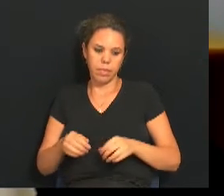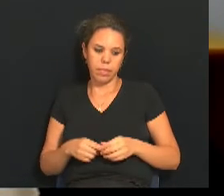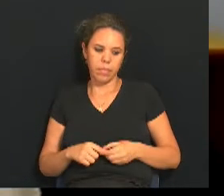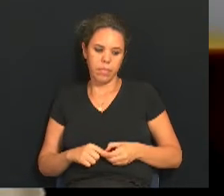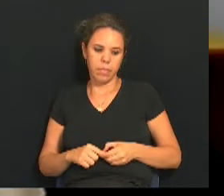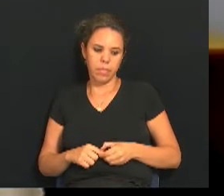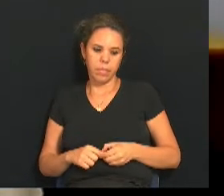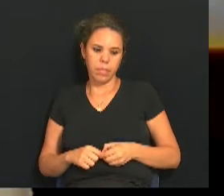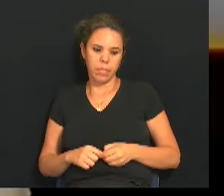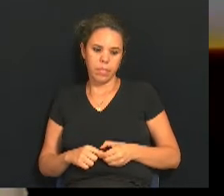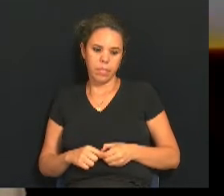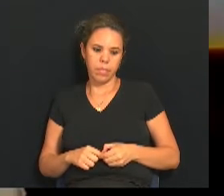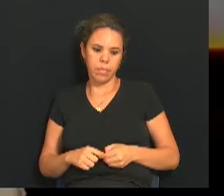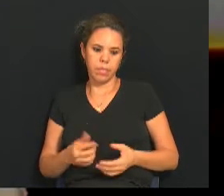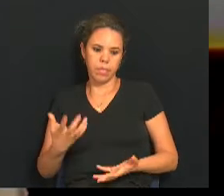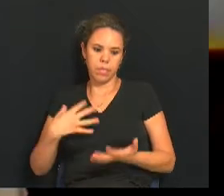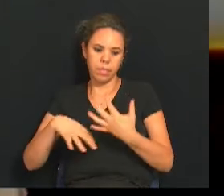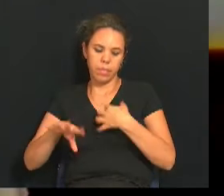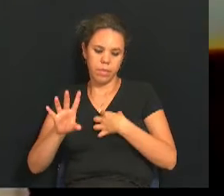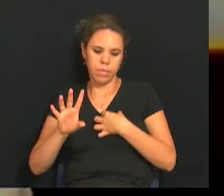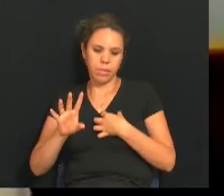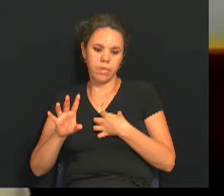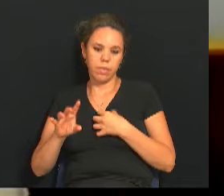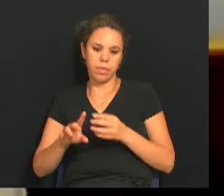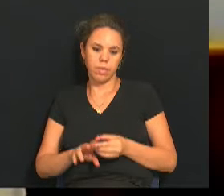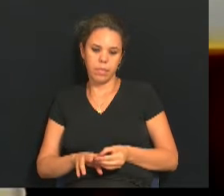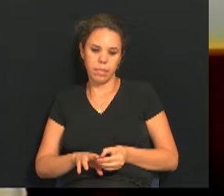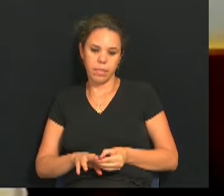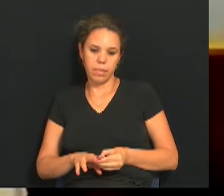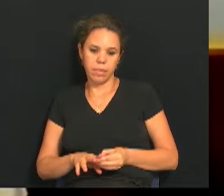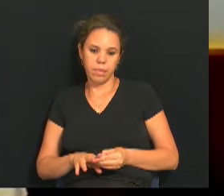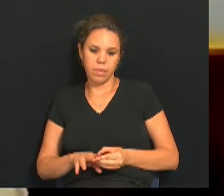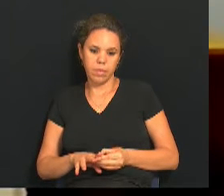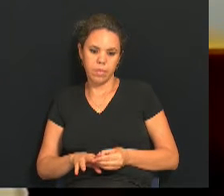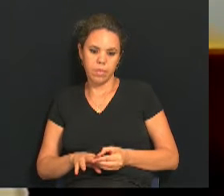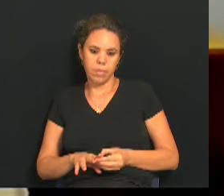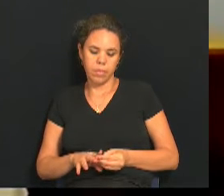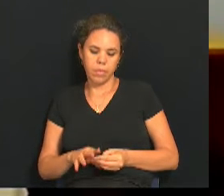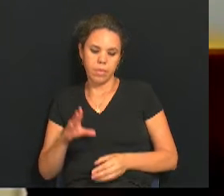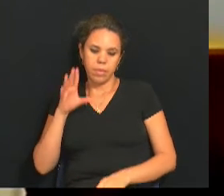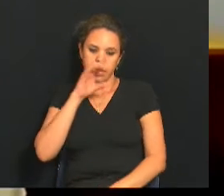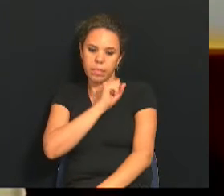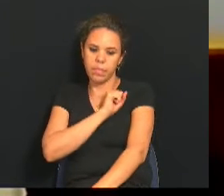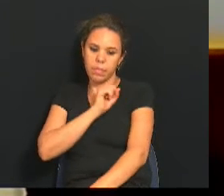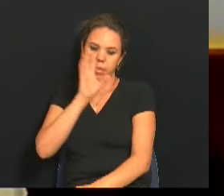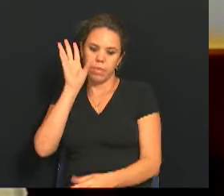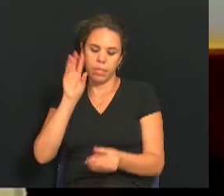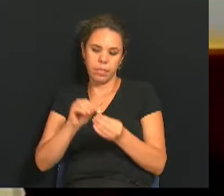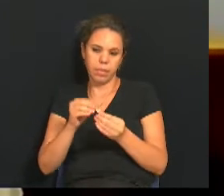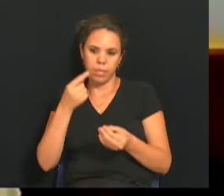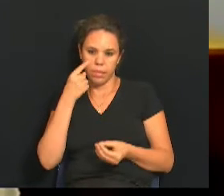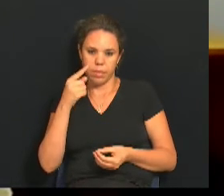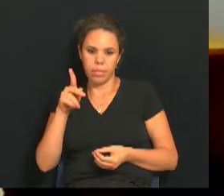com esse olhar que eu fui, né, de maneira bastante rápida, né, olhei para o